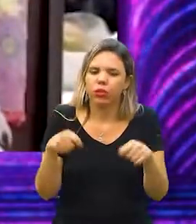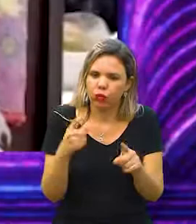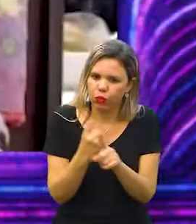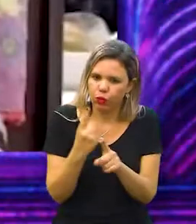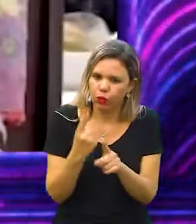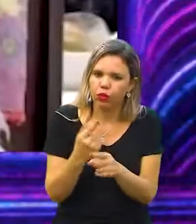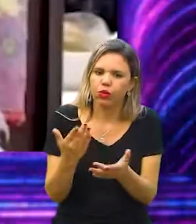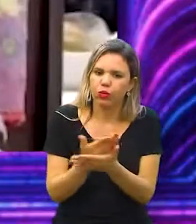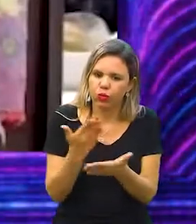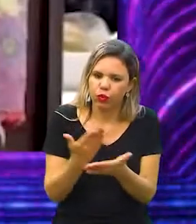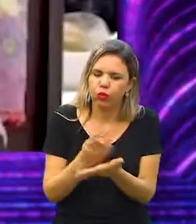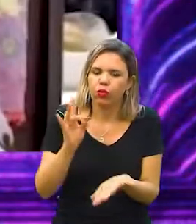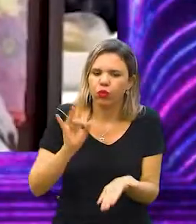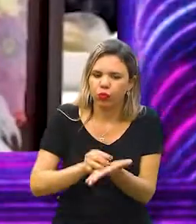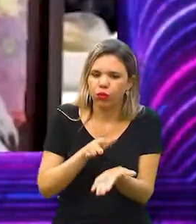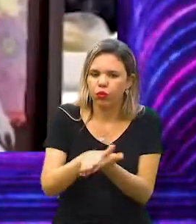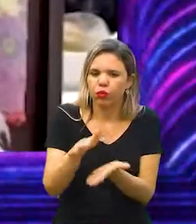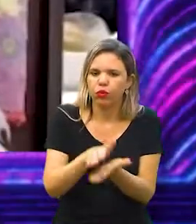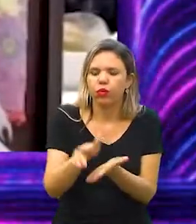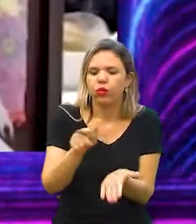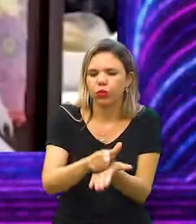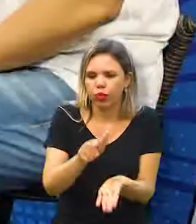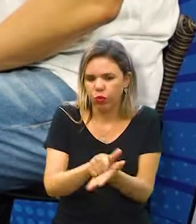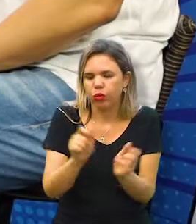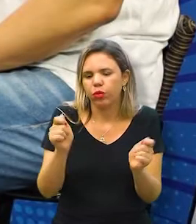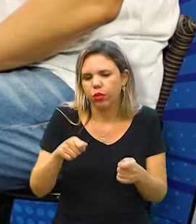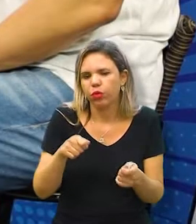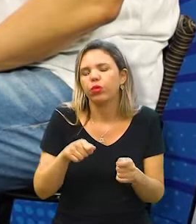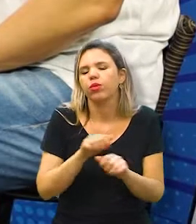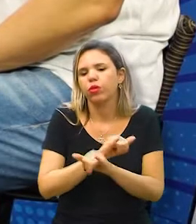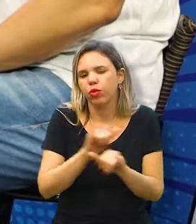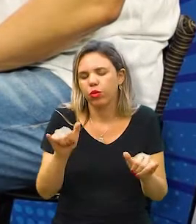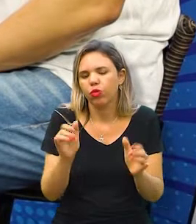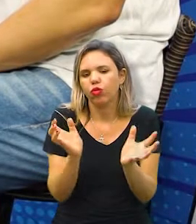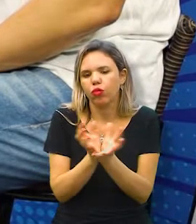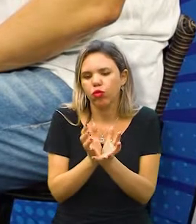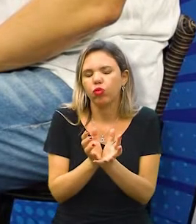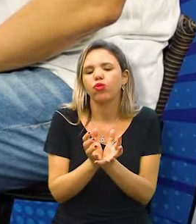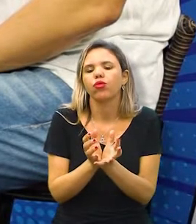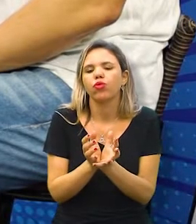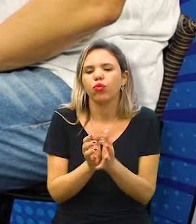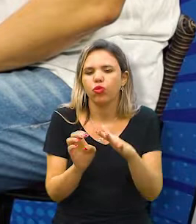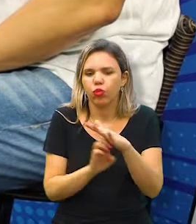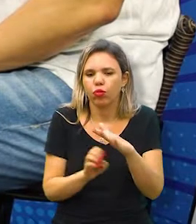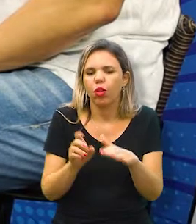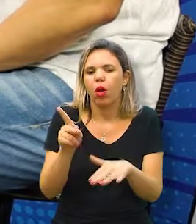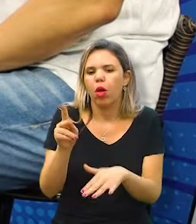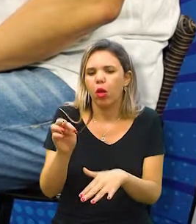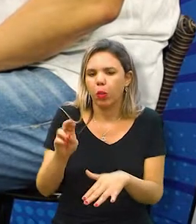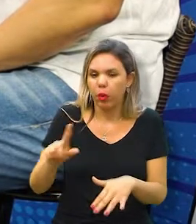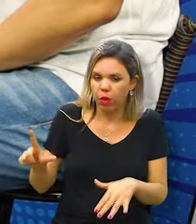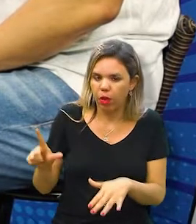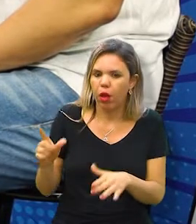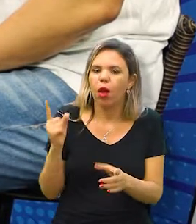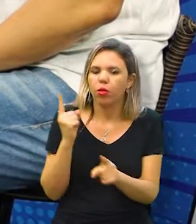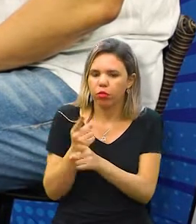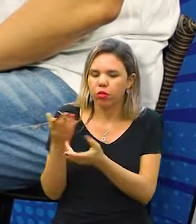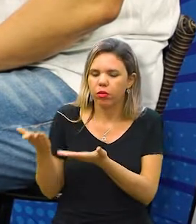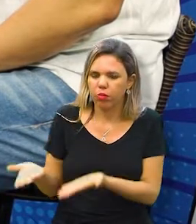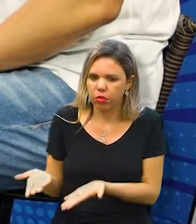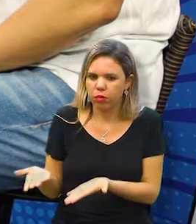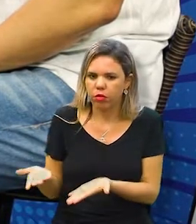também é possível encontrar os livros físicos, que são publicados pelo Grupo Editorial Portal. É